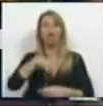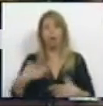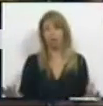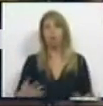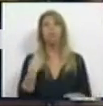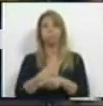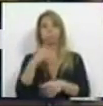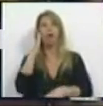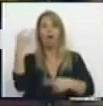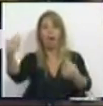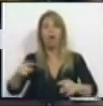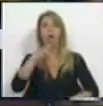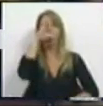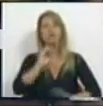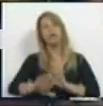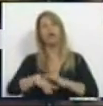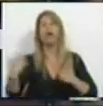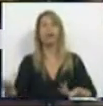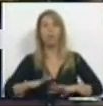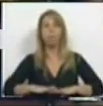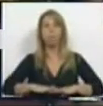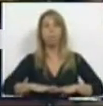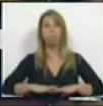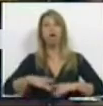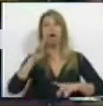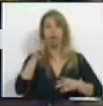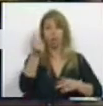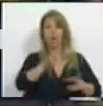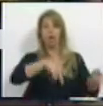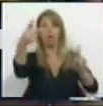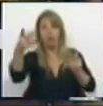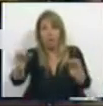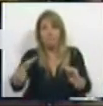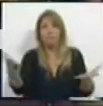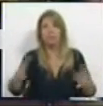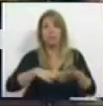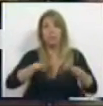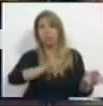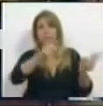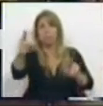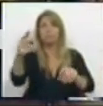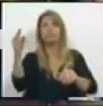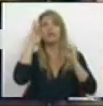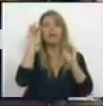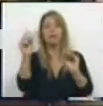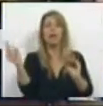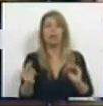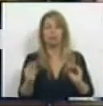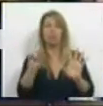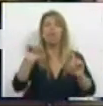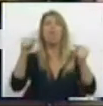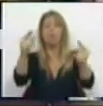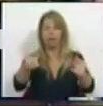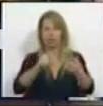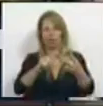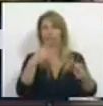Direita fazia suspender as transferências que era preciso fazer para o ensino artístico. Outra coisa que não vale a pena tentar dizer